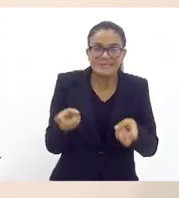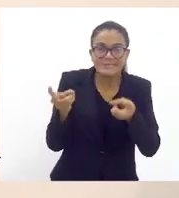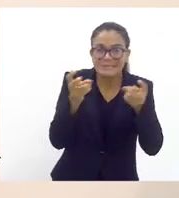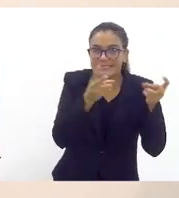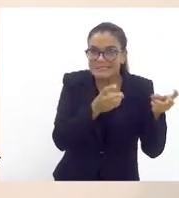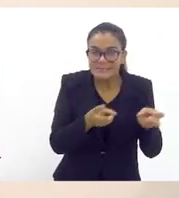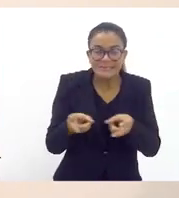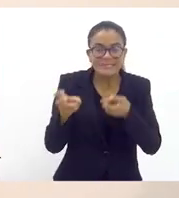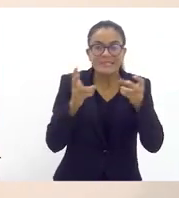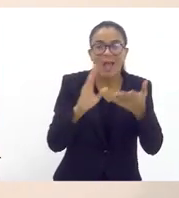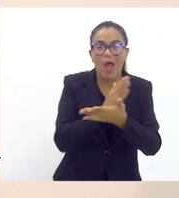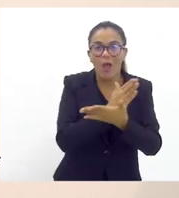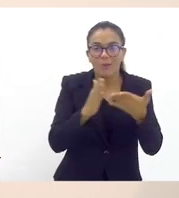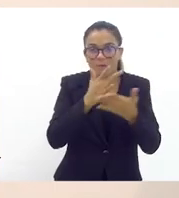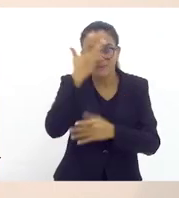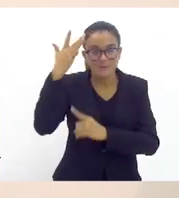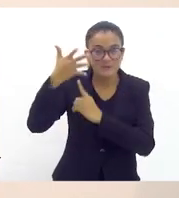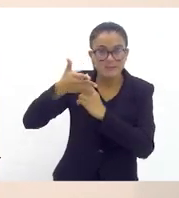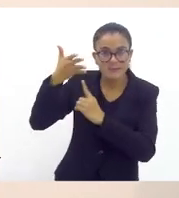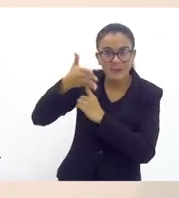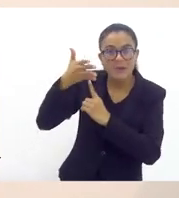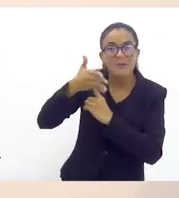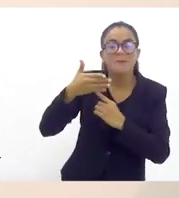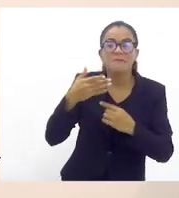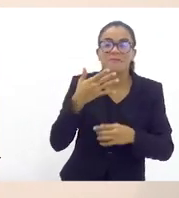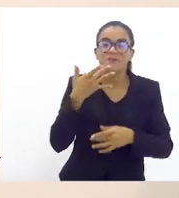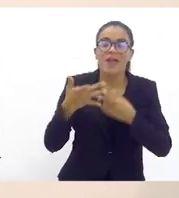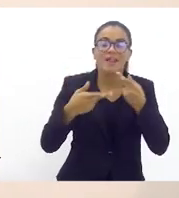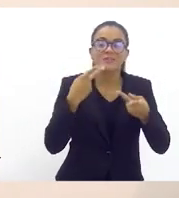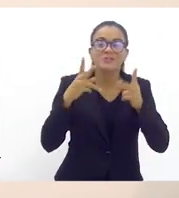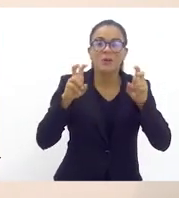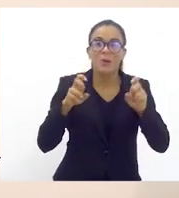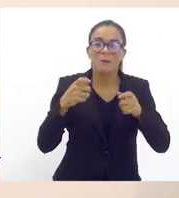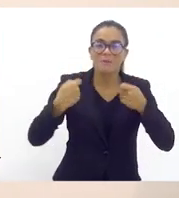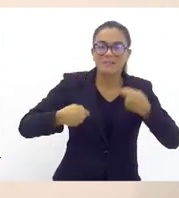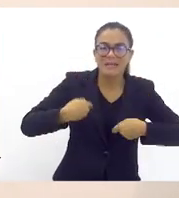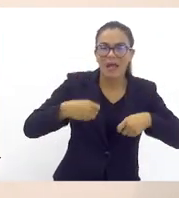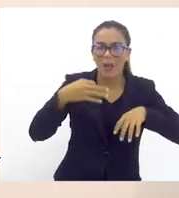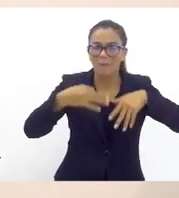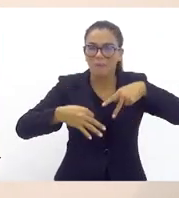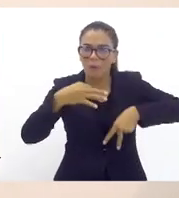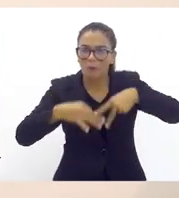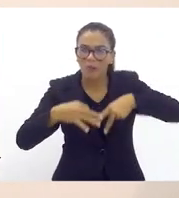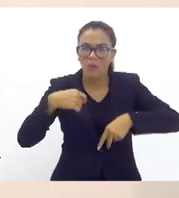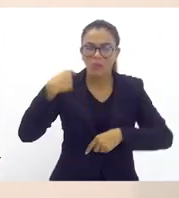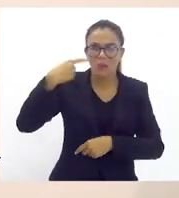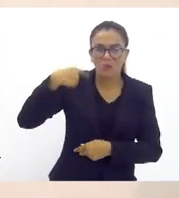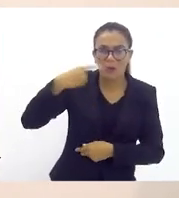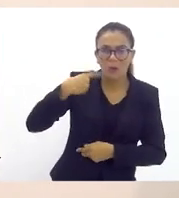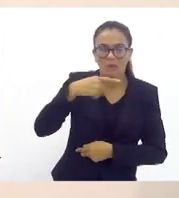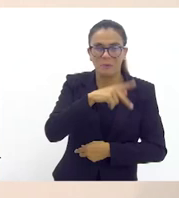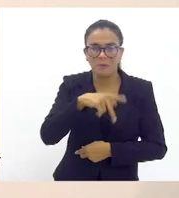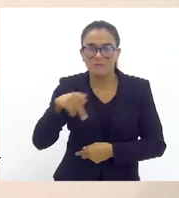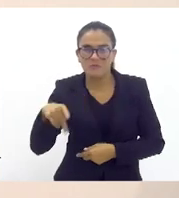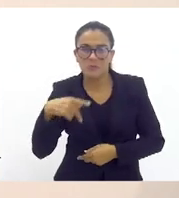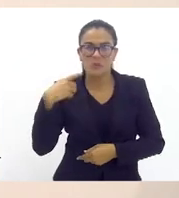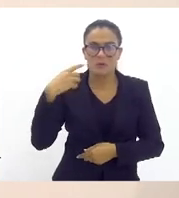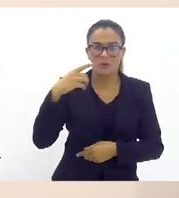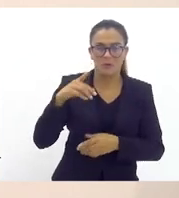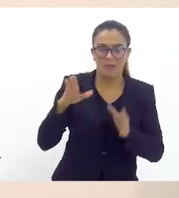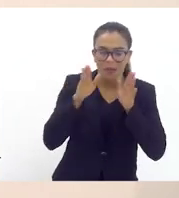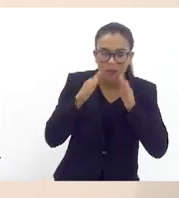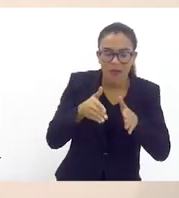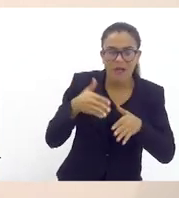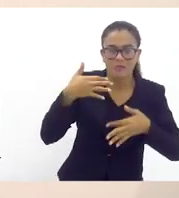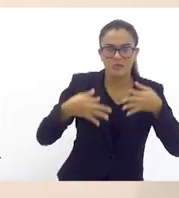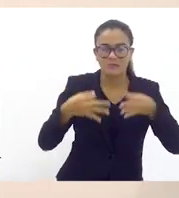colegas, alguns oradores, mencionem a necessidade de procuradores e doutores e professores de direito, mas